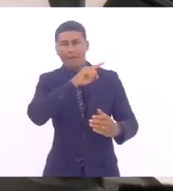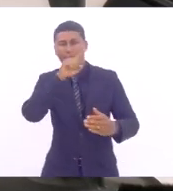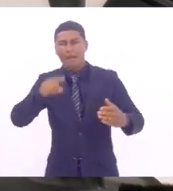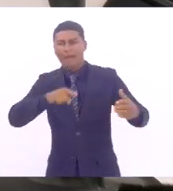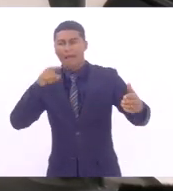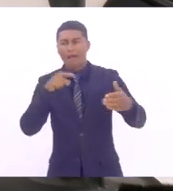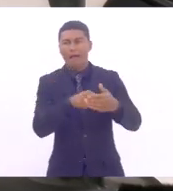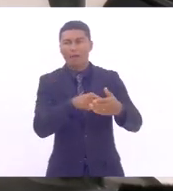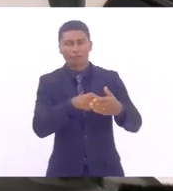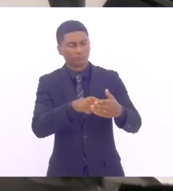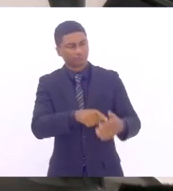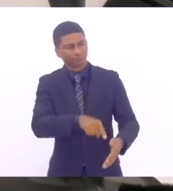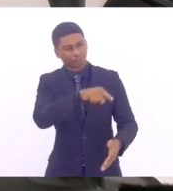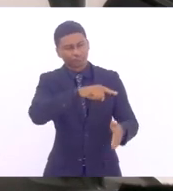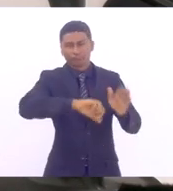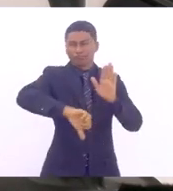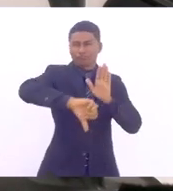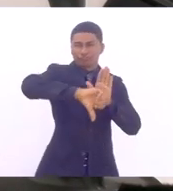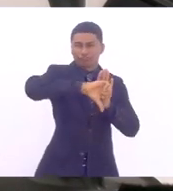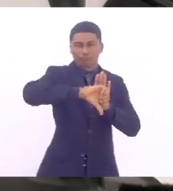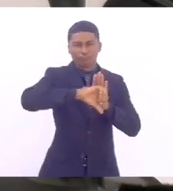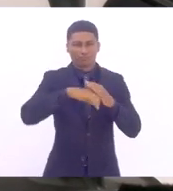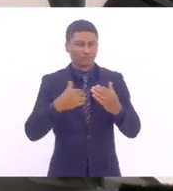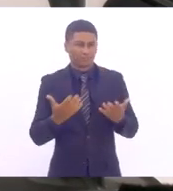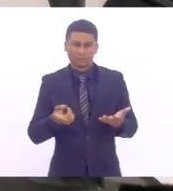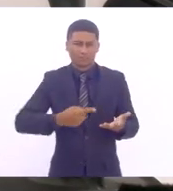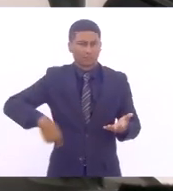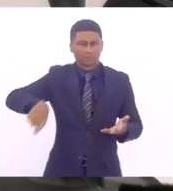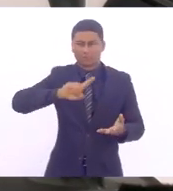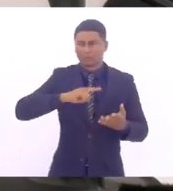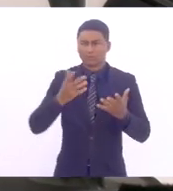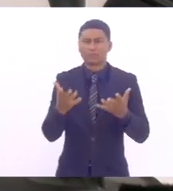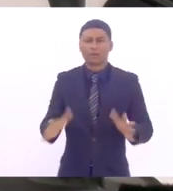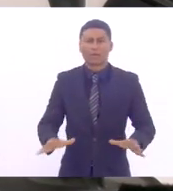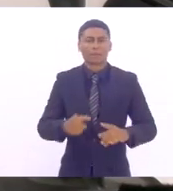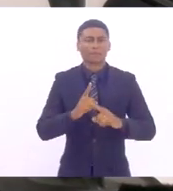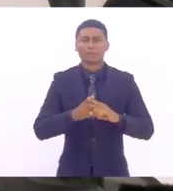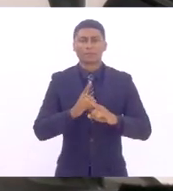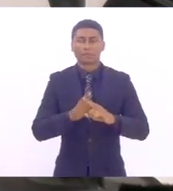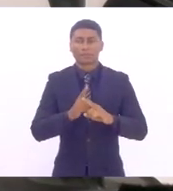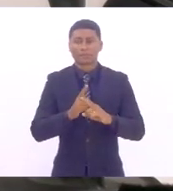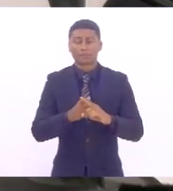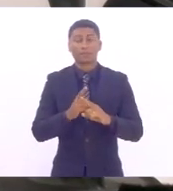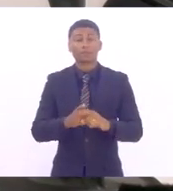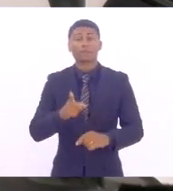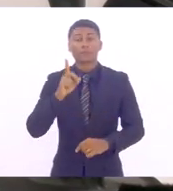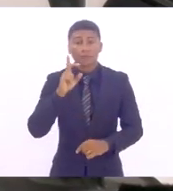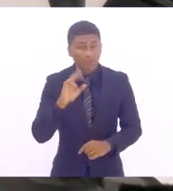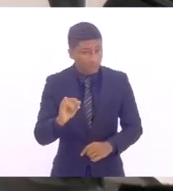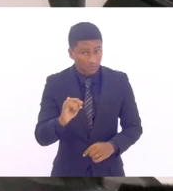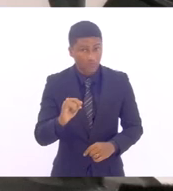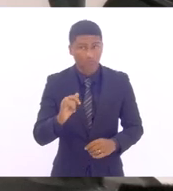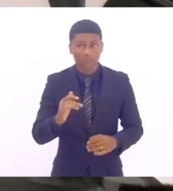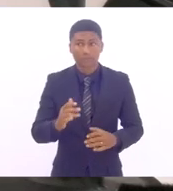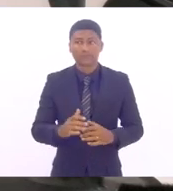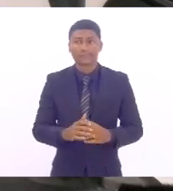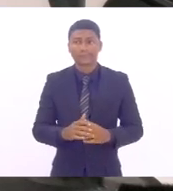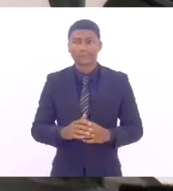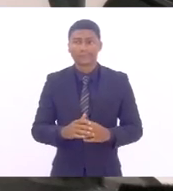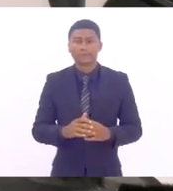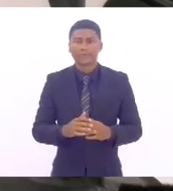um alvo de criminalidade. Não queremos que isso aconteça, porque se isso não for